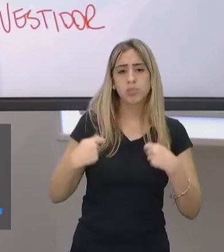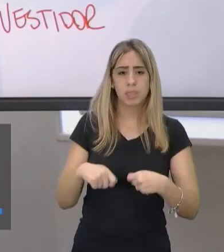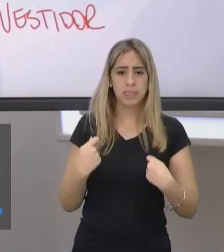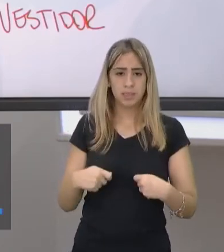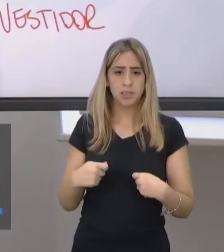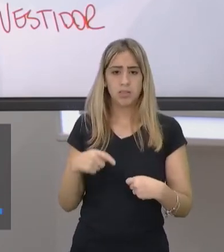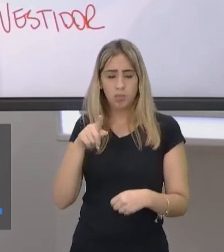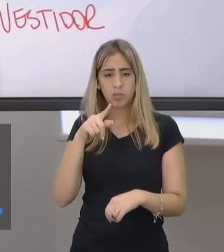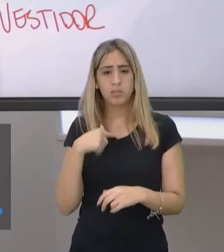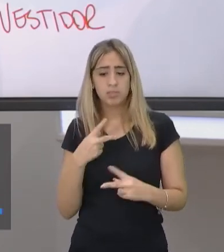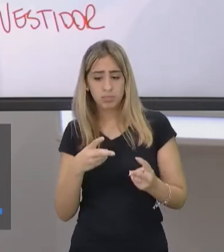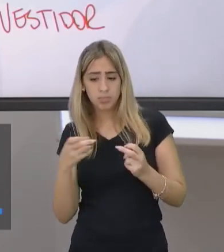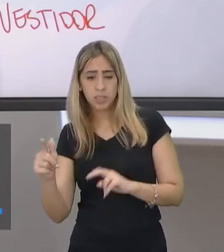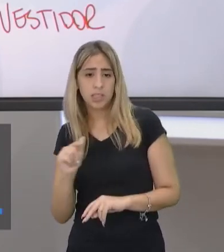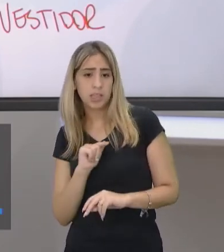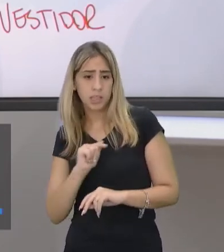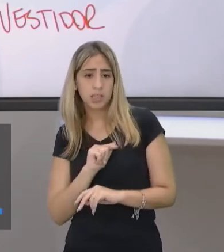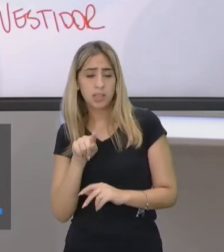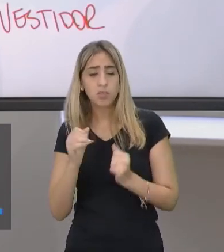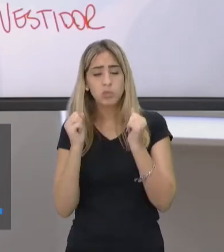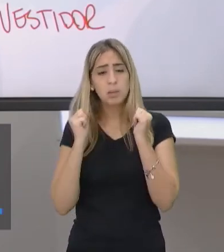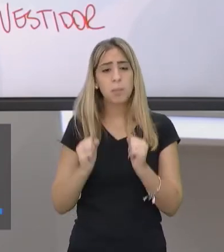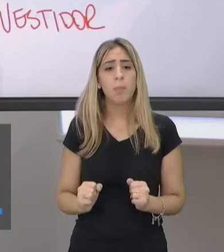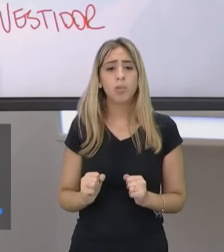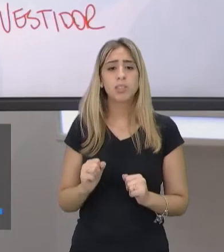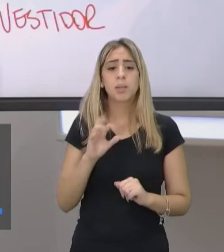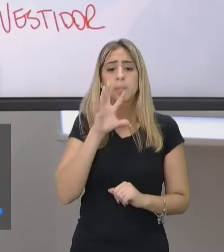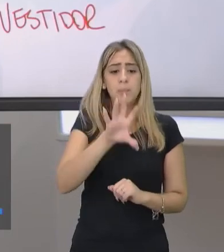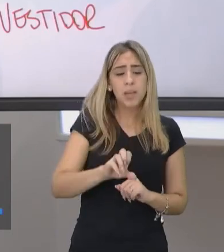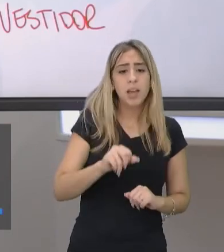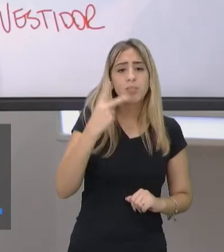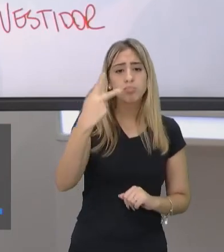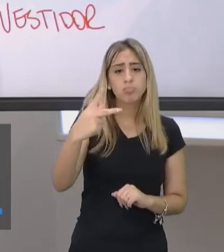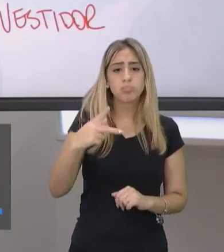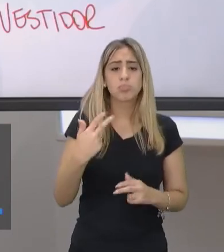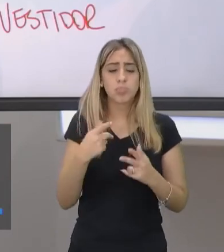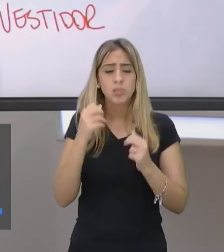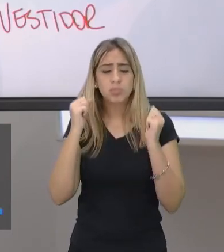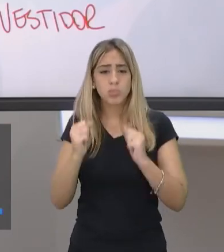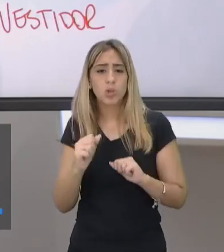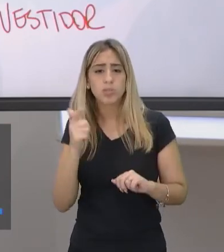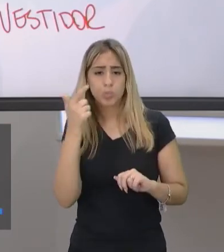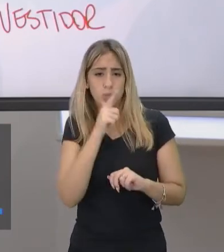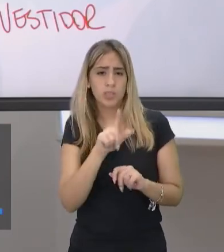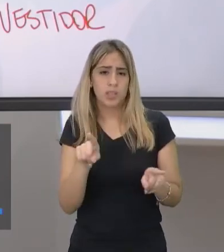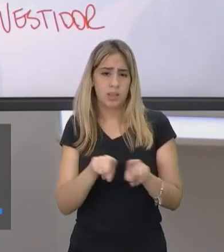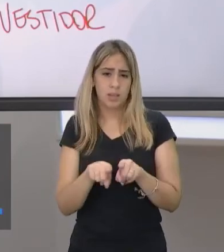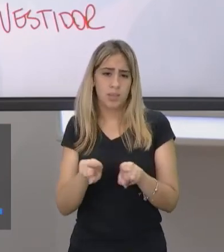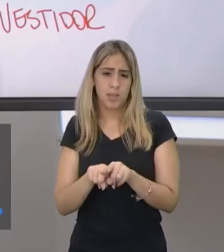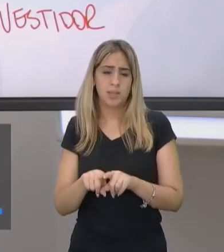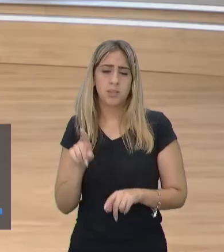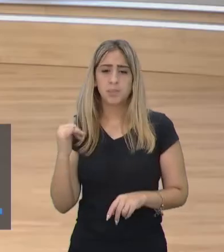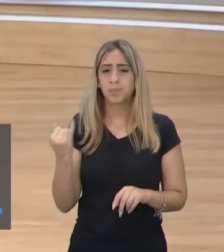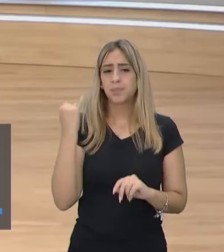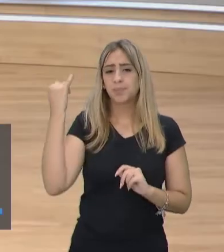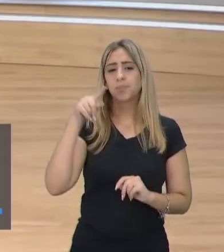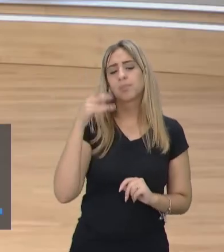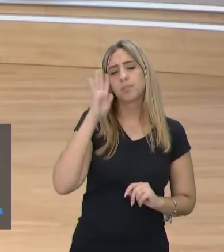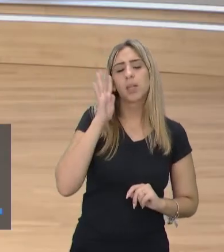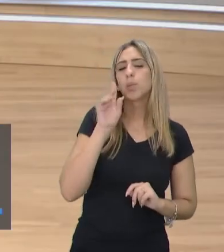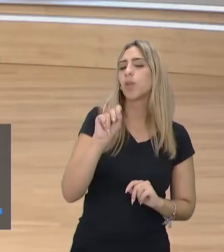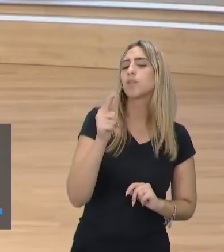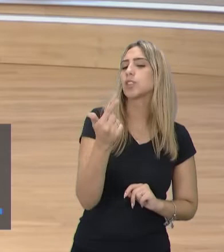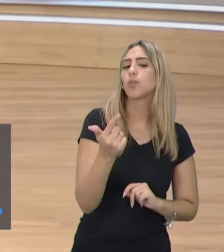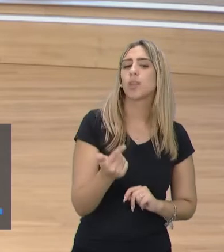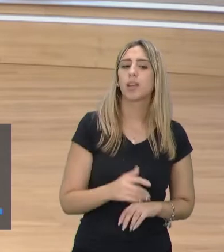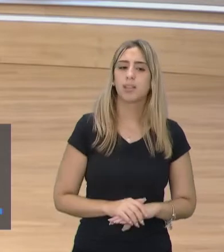você considera que não tem, para que você possa buscar isso, para que você possa se apropriar disso também. Exato. Então é importante você saber o que você não